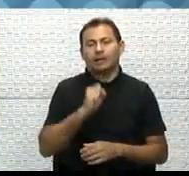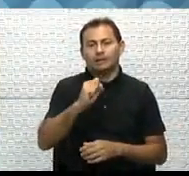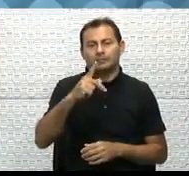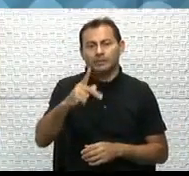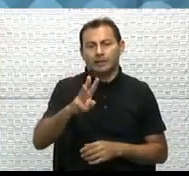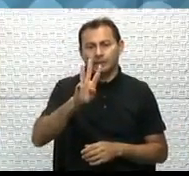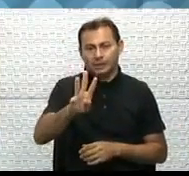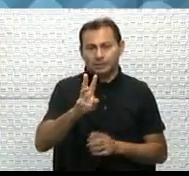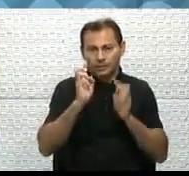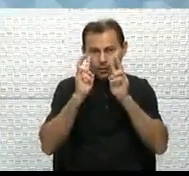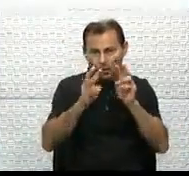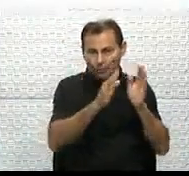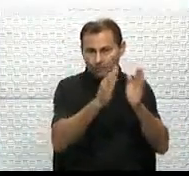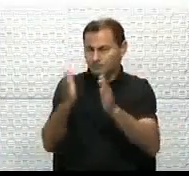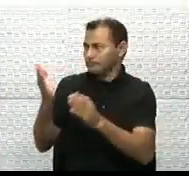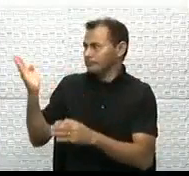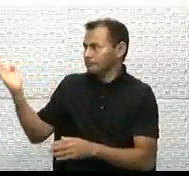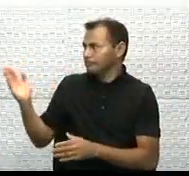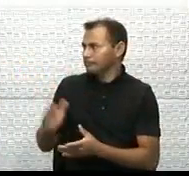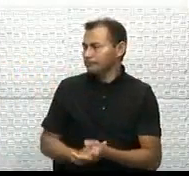situação problema 3. Acompanhe comigo no quadro.